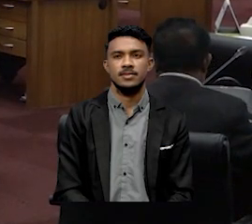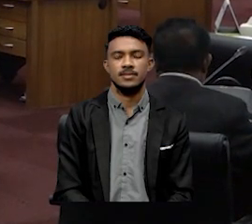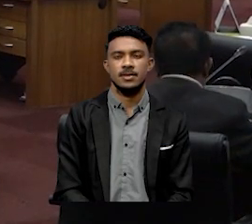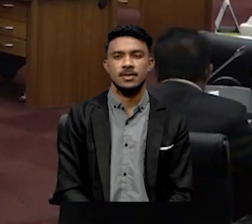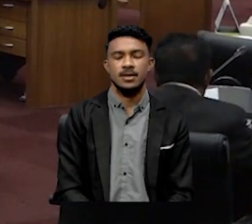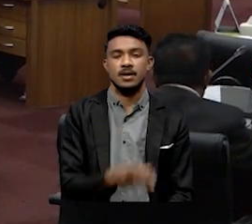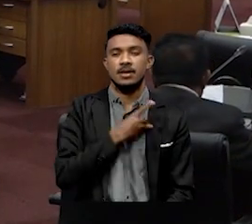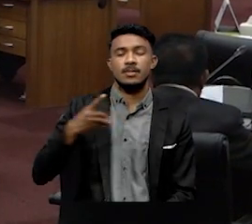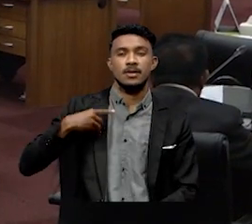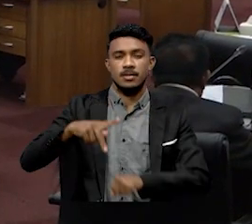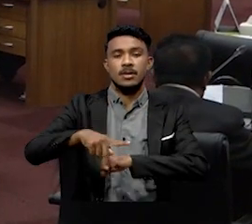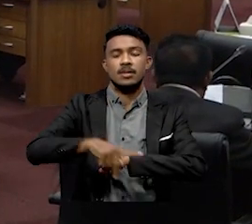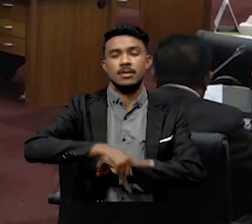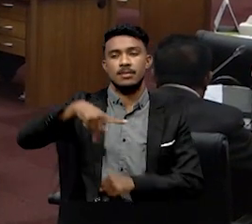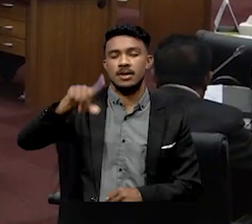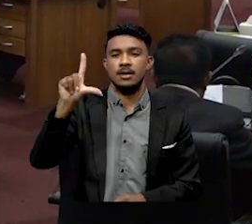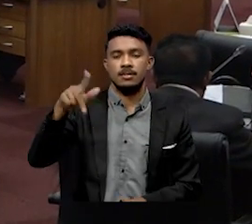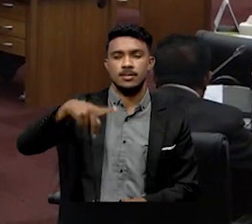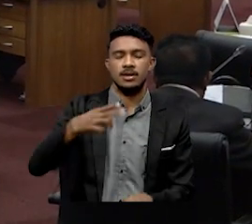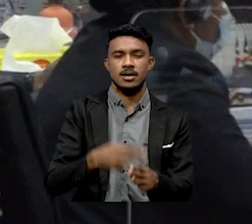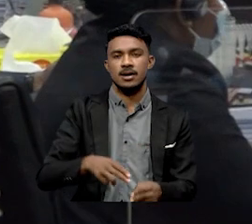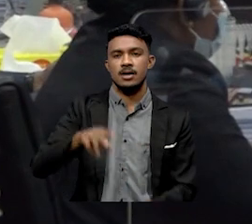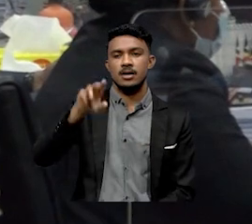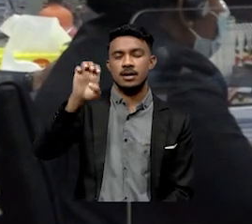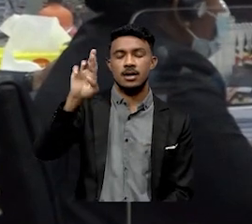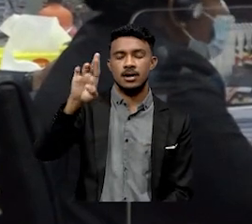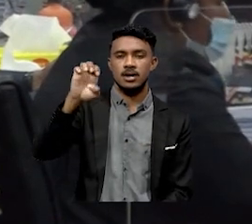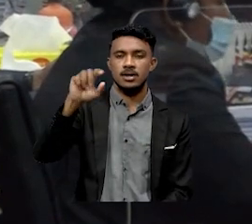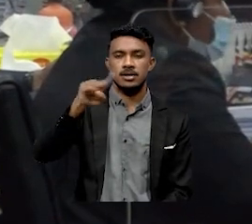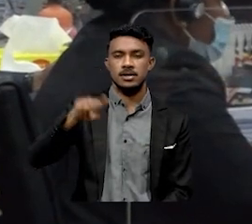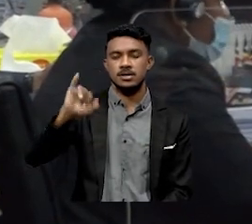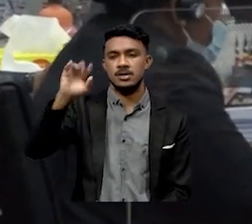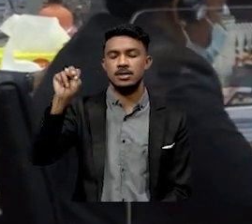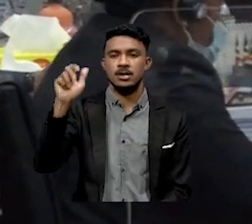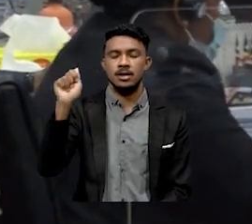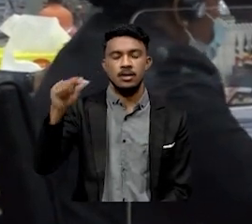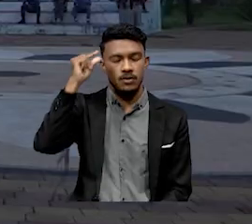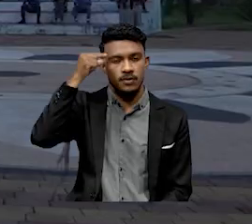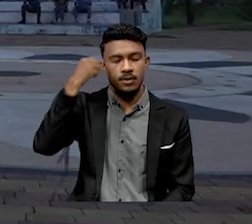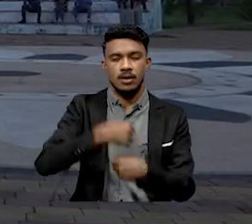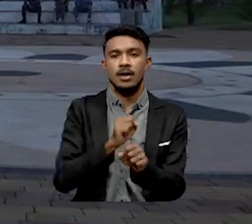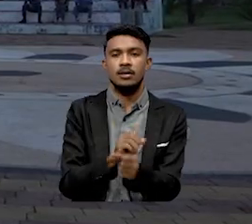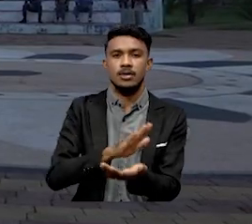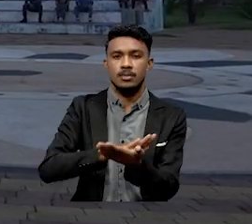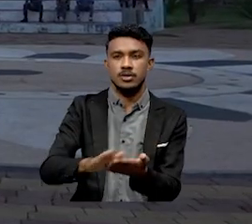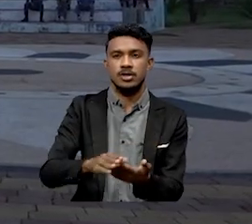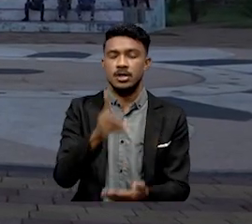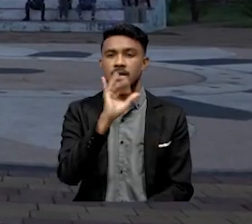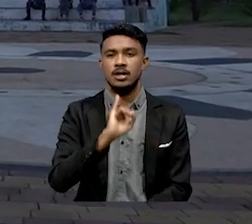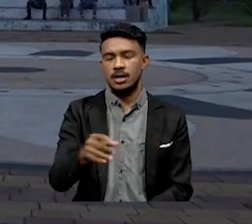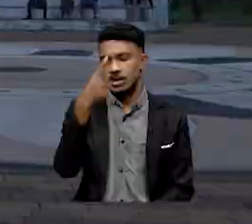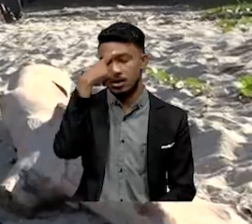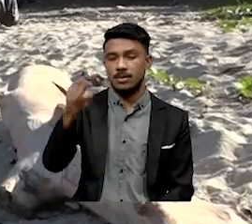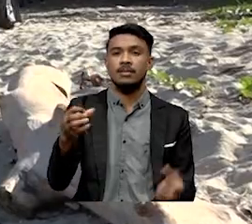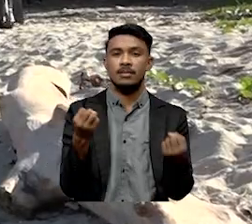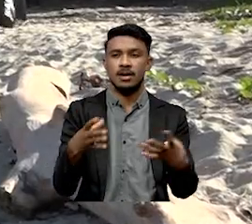Deputada PLP Resina Freitas considera o governo realiza limpeza geral e a cidade, mas bela sério, tamba para que o ralo limpeza